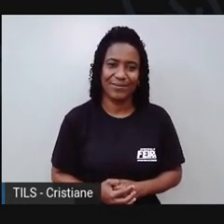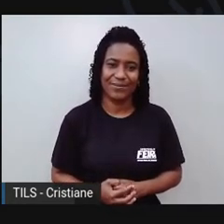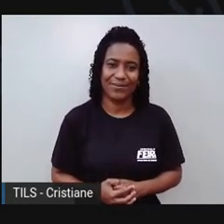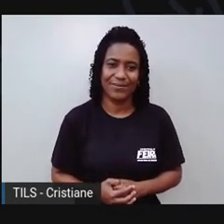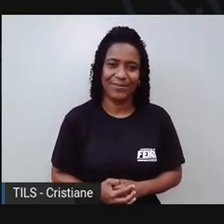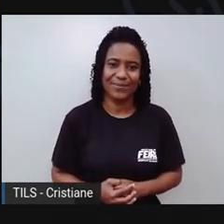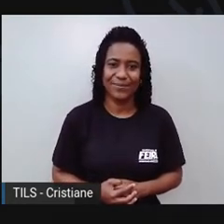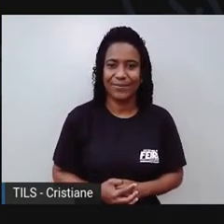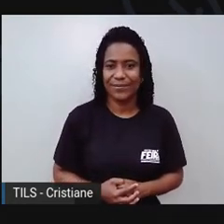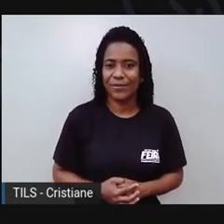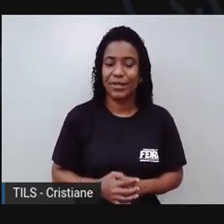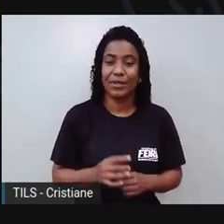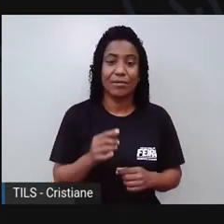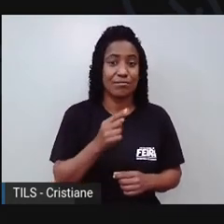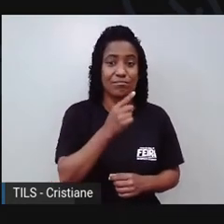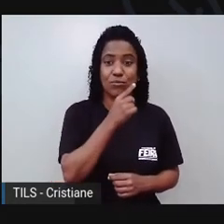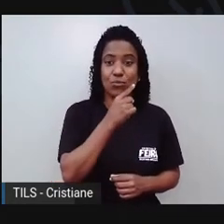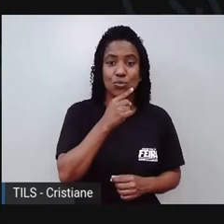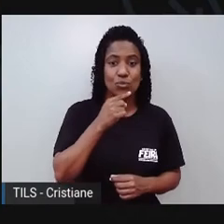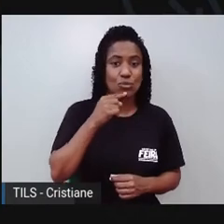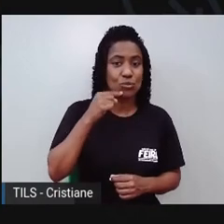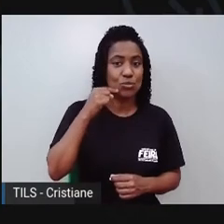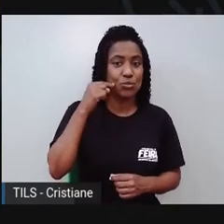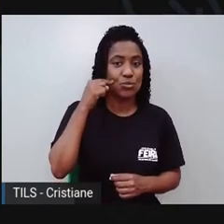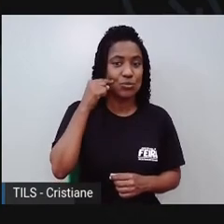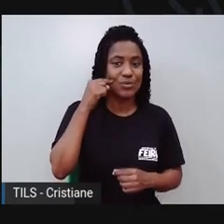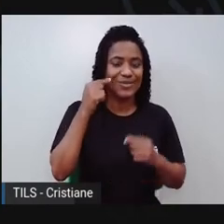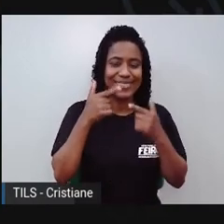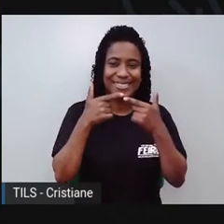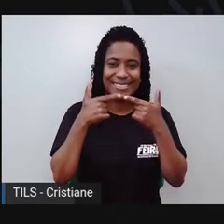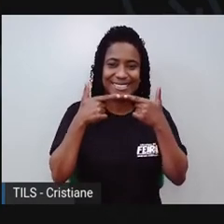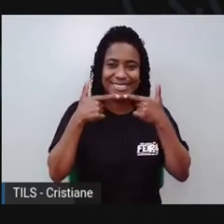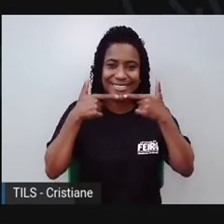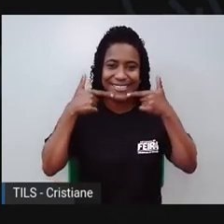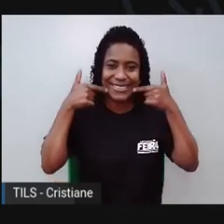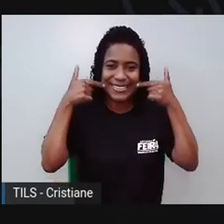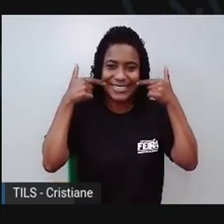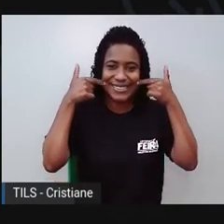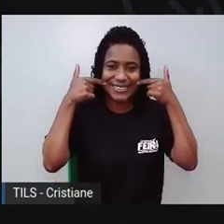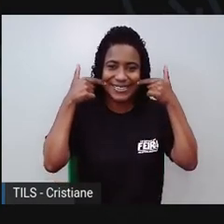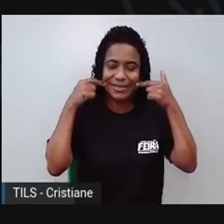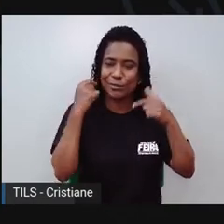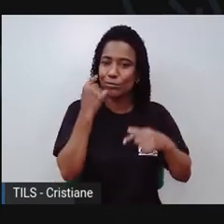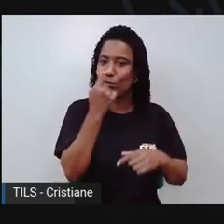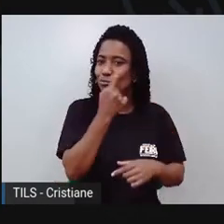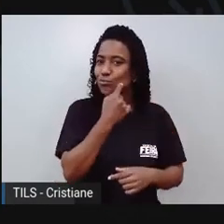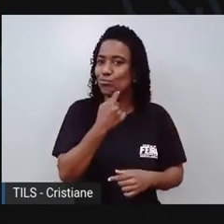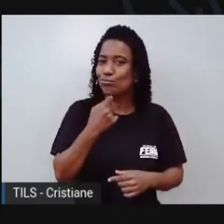embaixo, a boquinha, ó. Grande passagem.